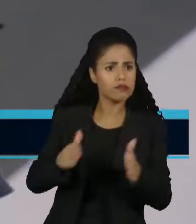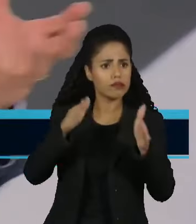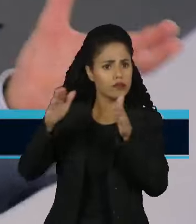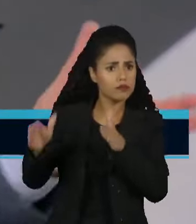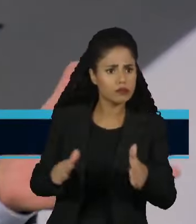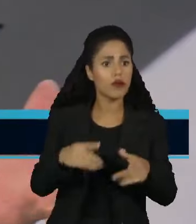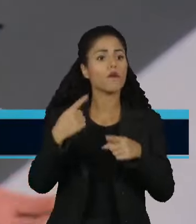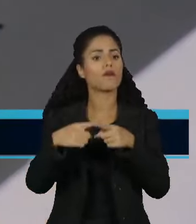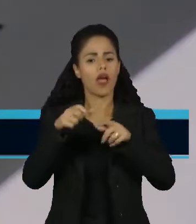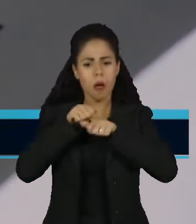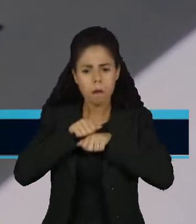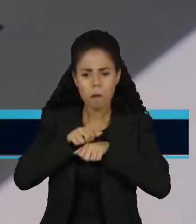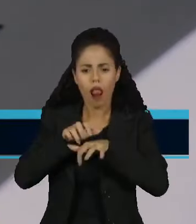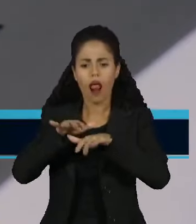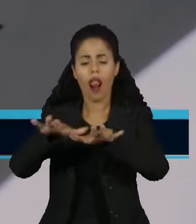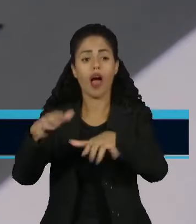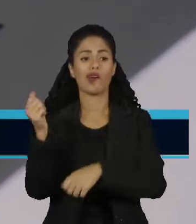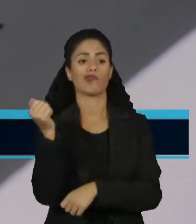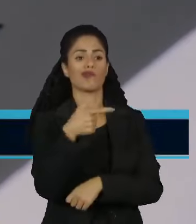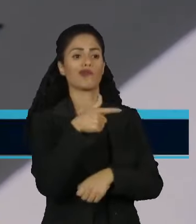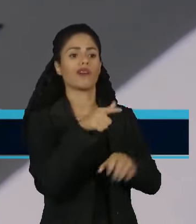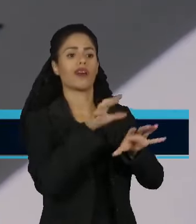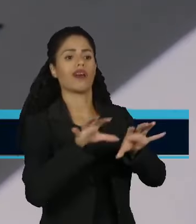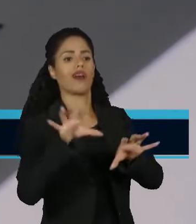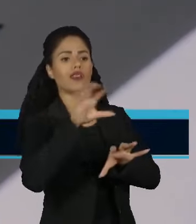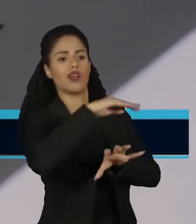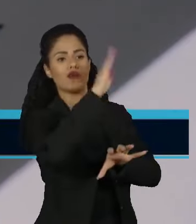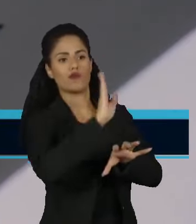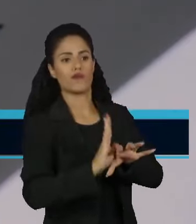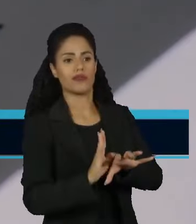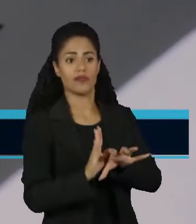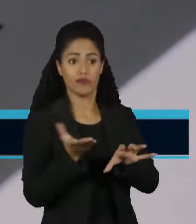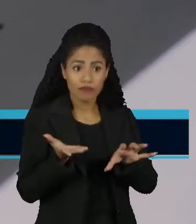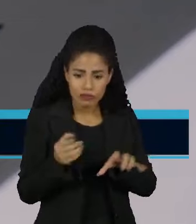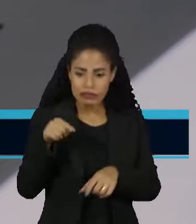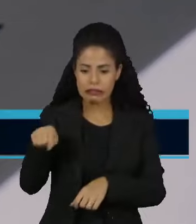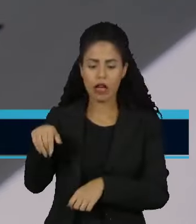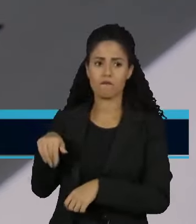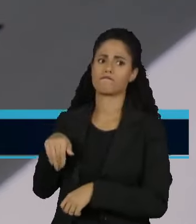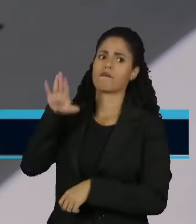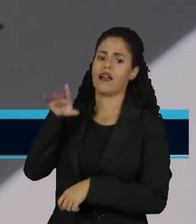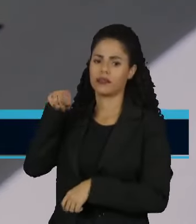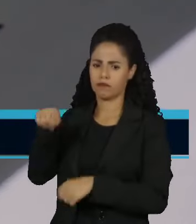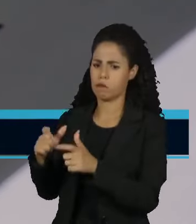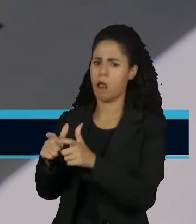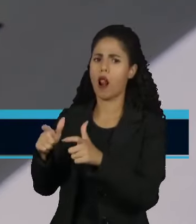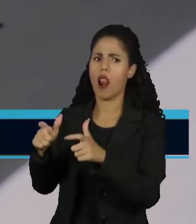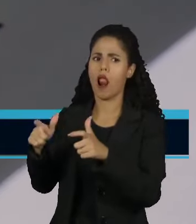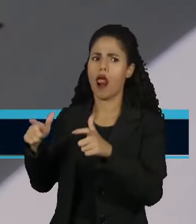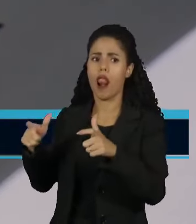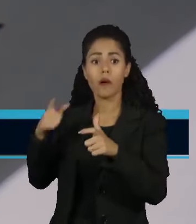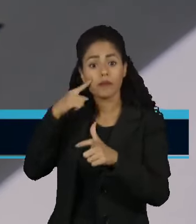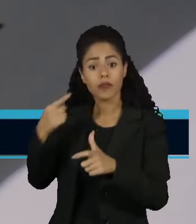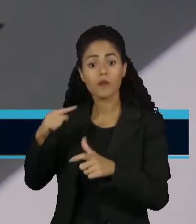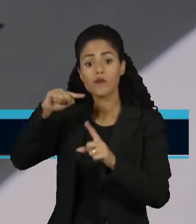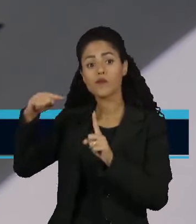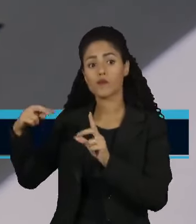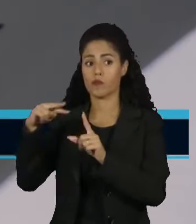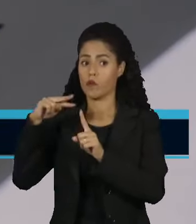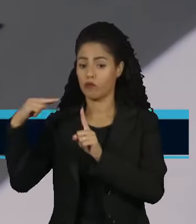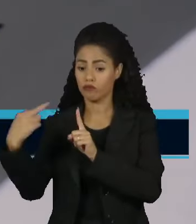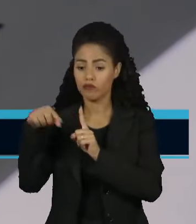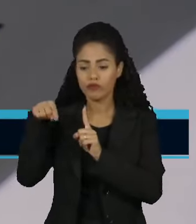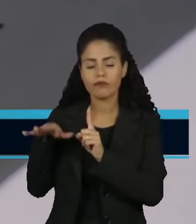superiores ao que o resto do país tem então isso gera uma distorção não é eficiente do ponto de vista econômico agora